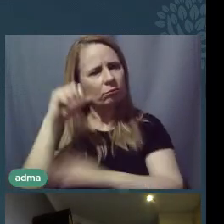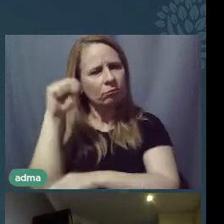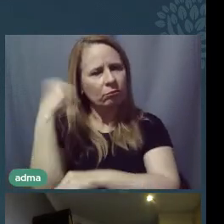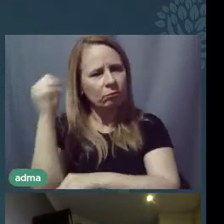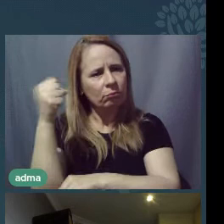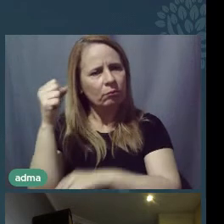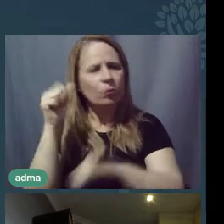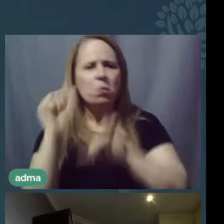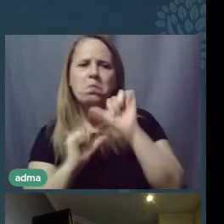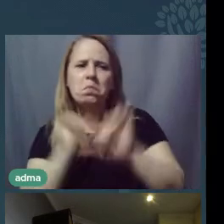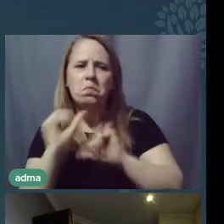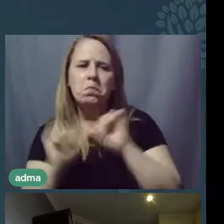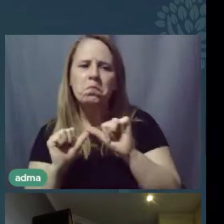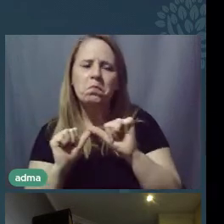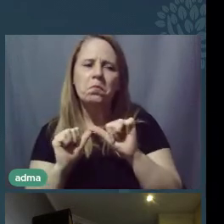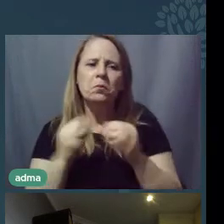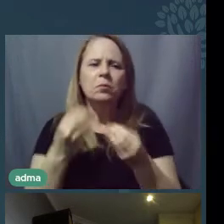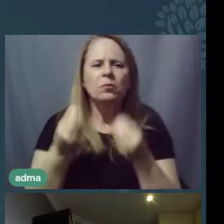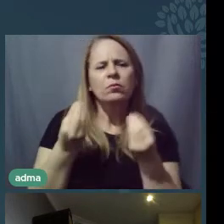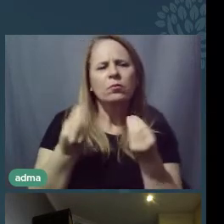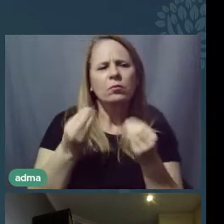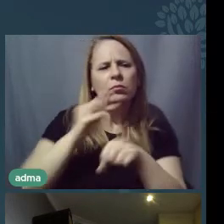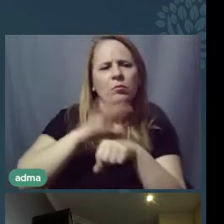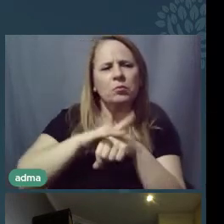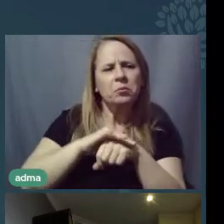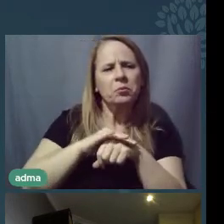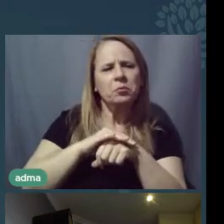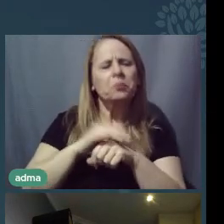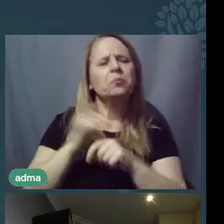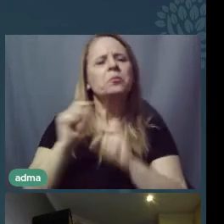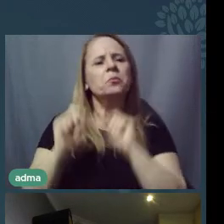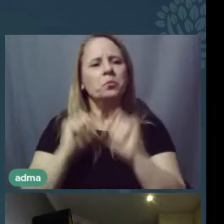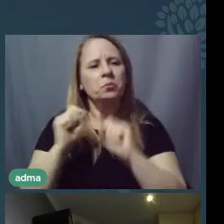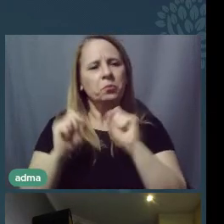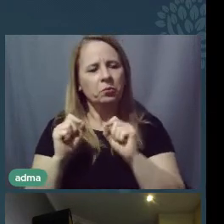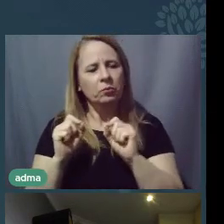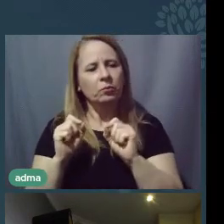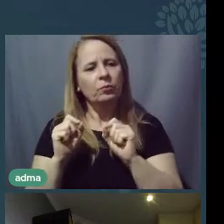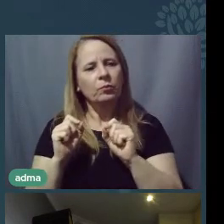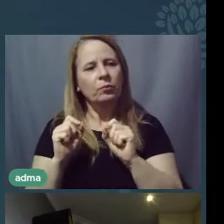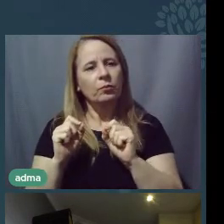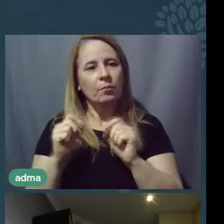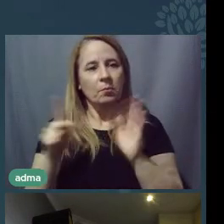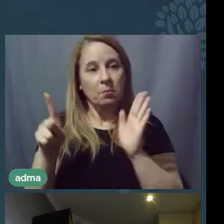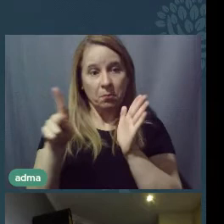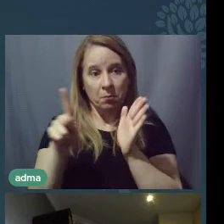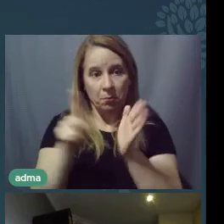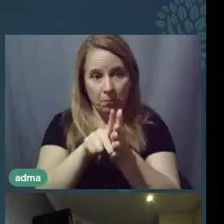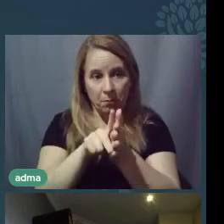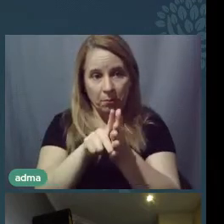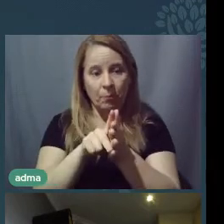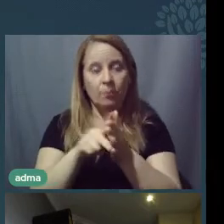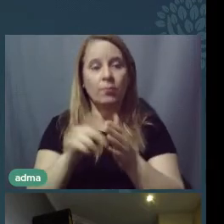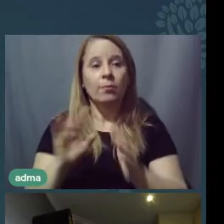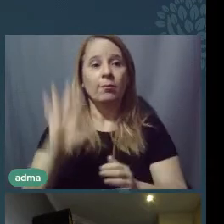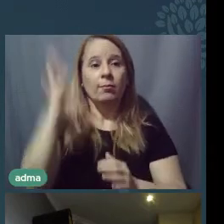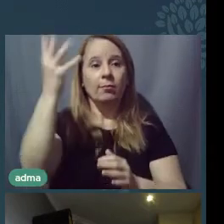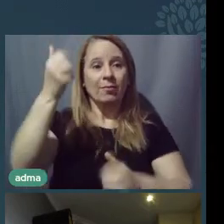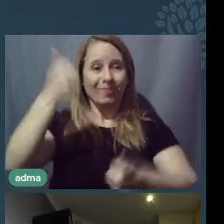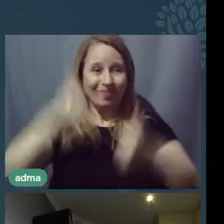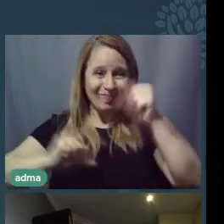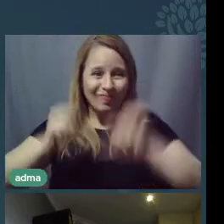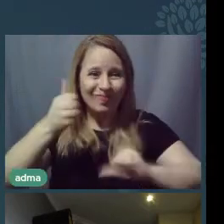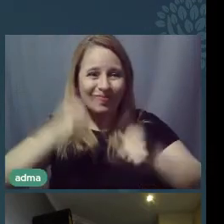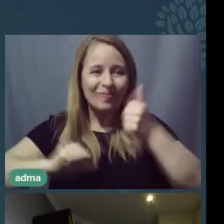conforme o momento da doença, né? Então, a gente tem uma atuação específica no momento da